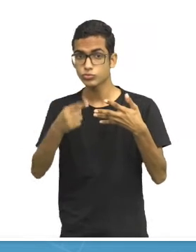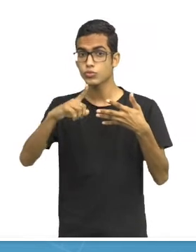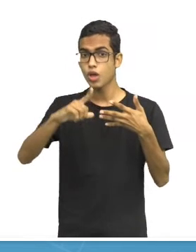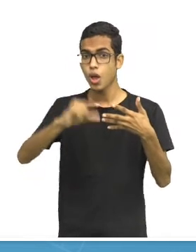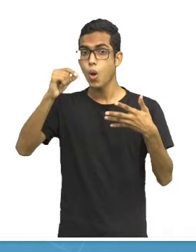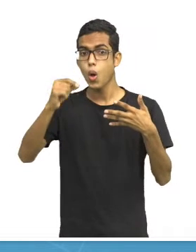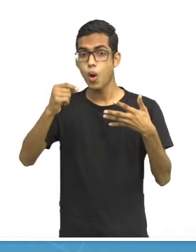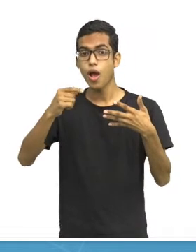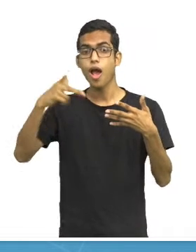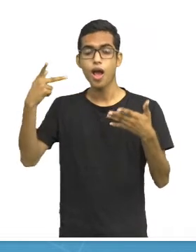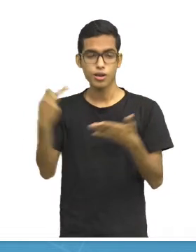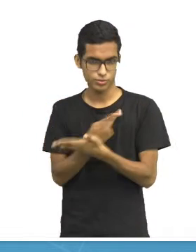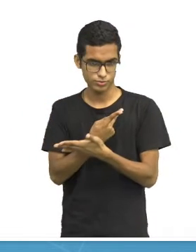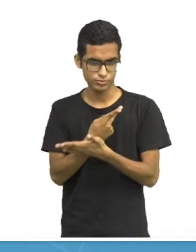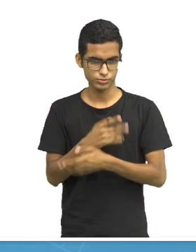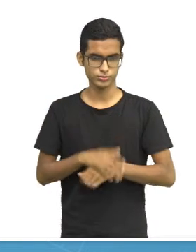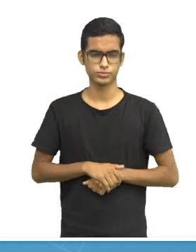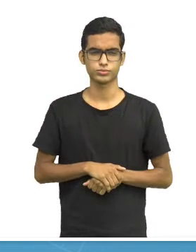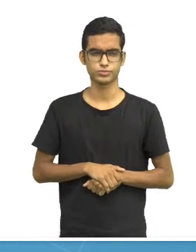preste atenção.